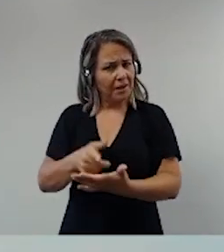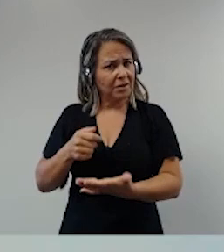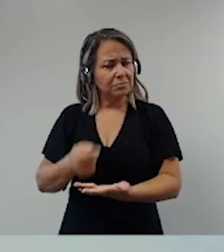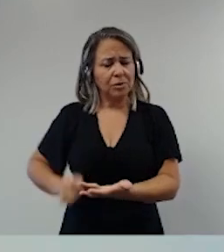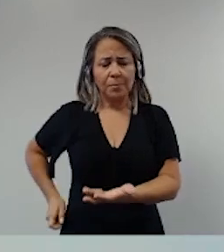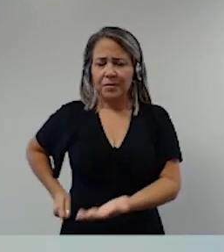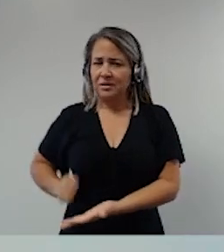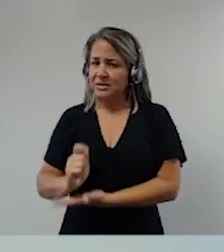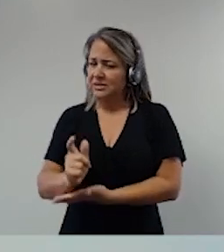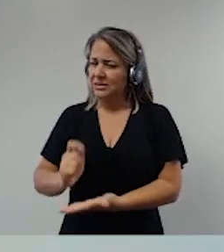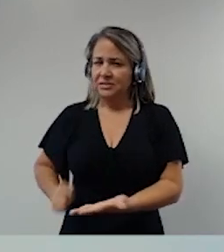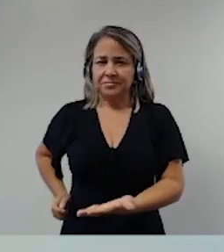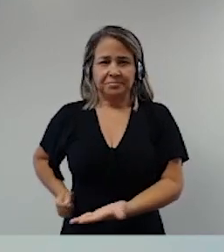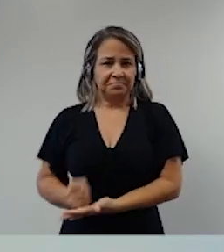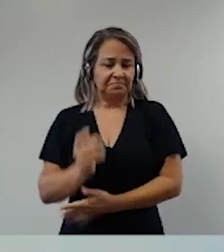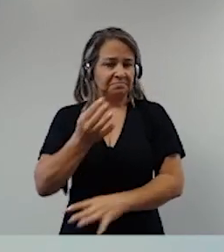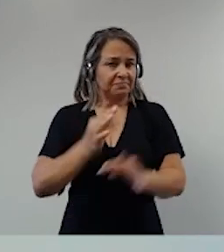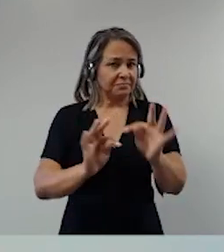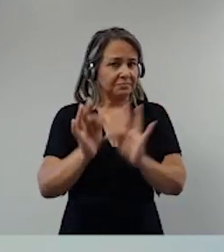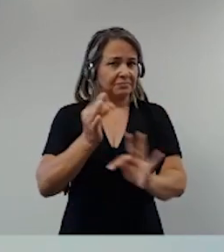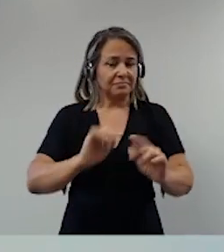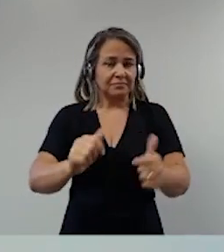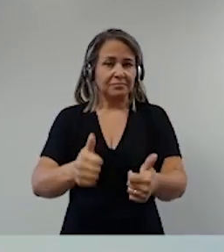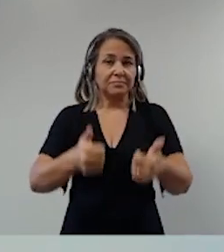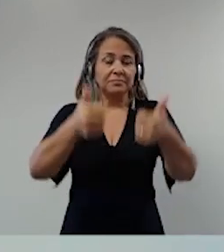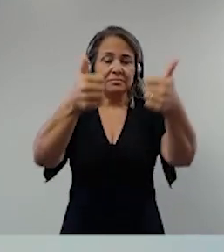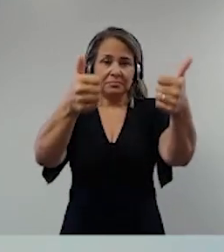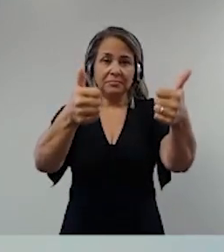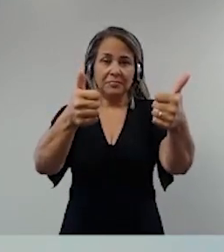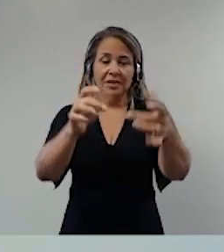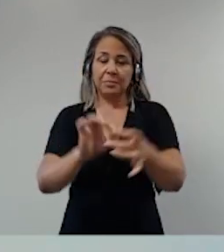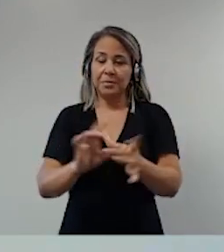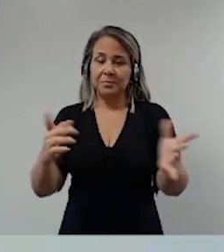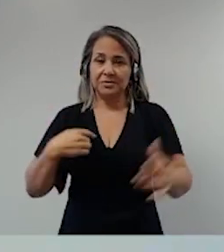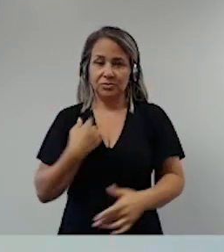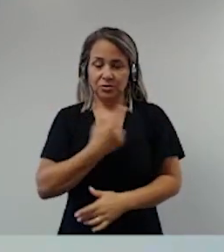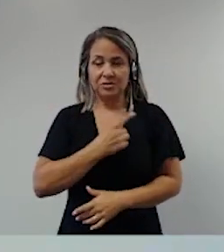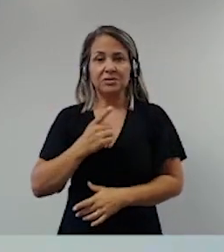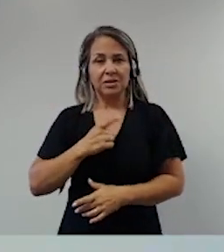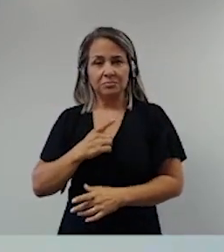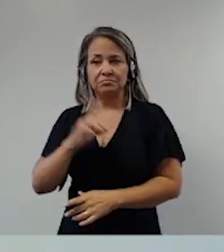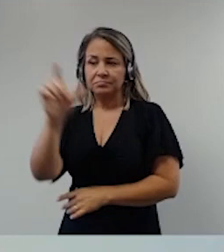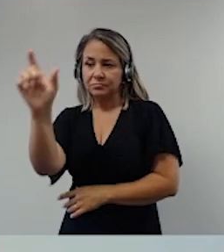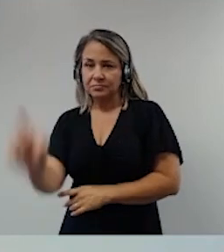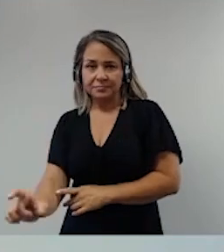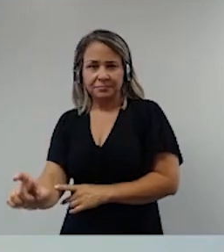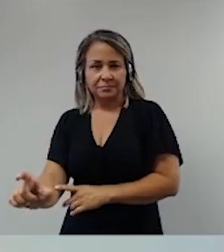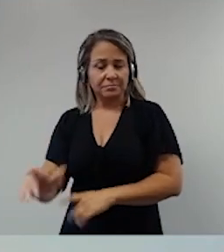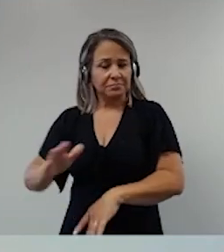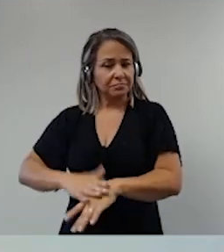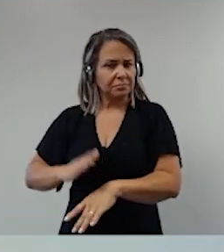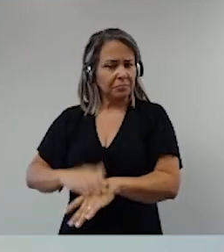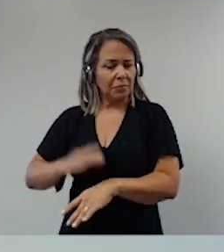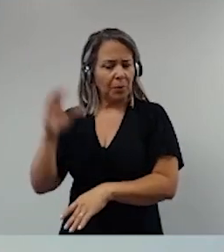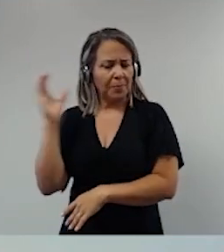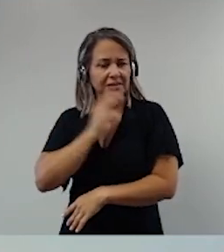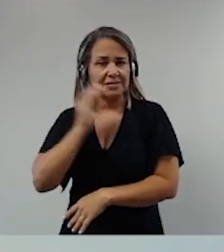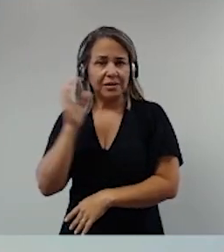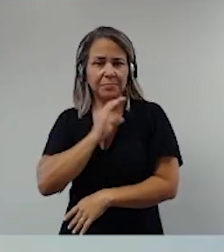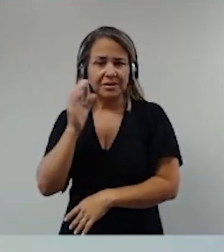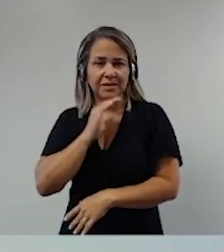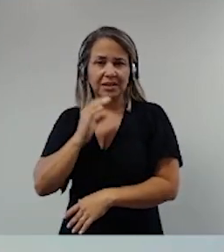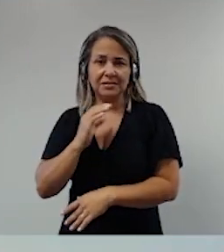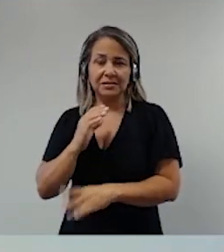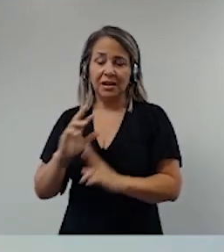de comunicação, pesadamente, que nos permite hoje atendermos clientes até com muito mais agilidade e